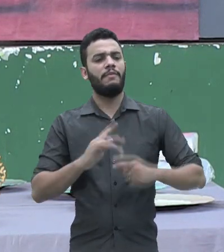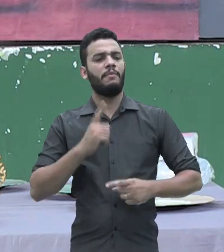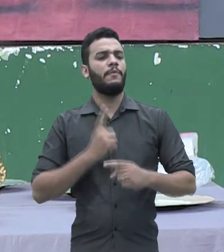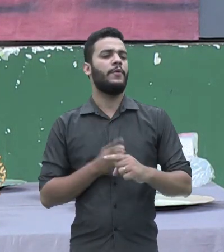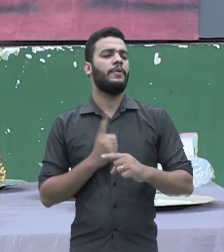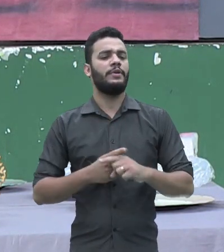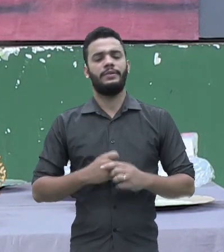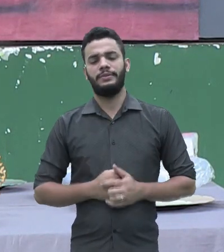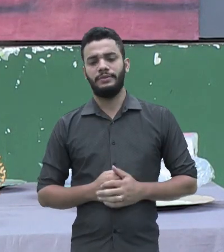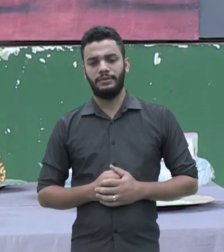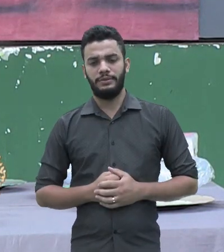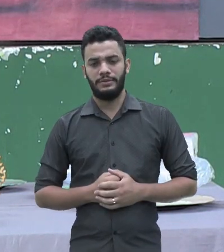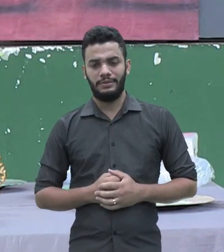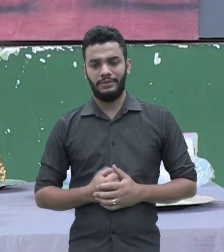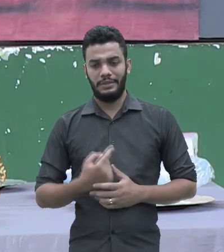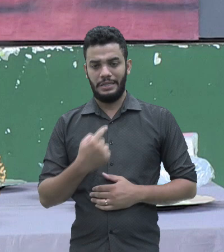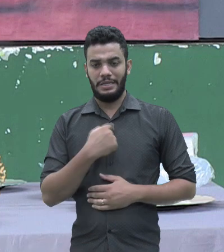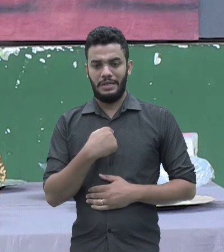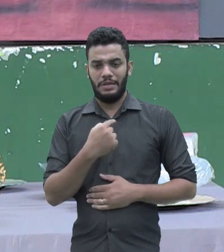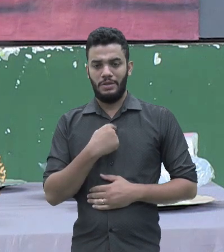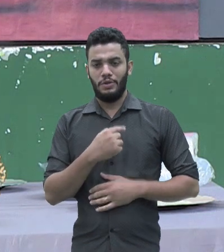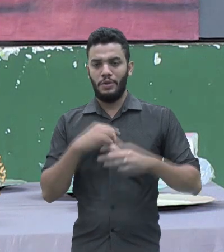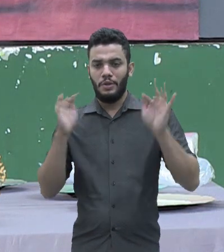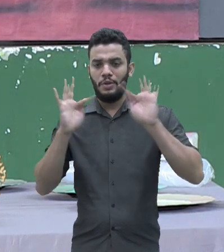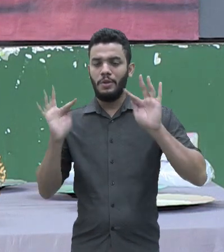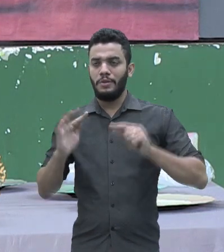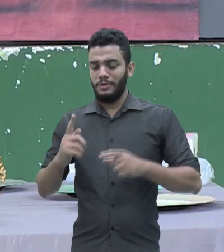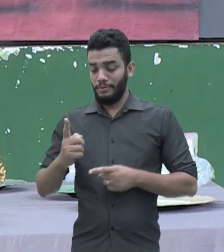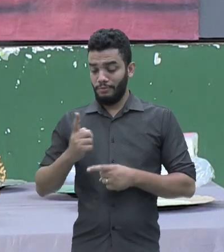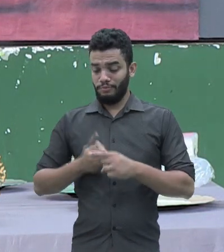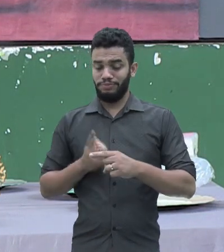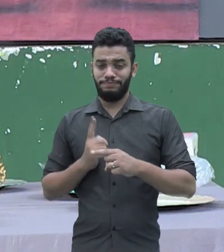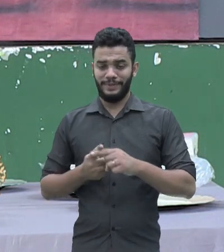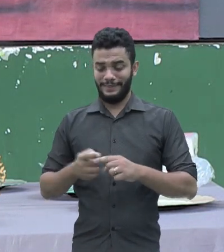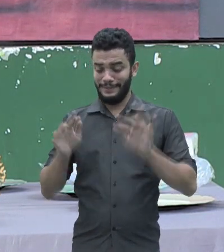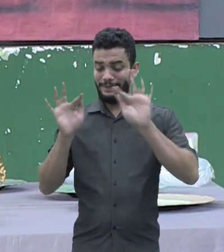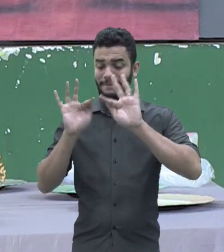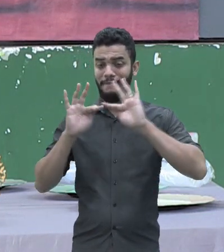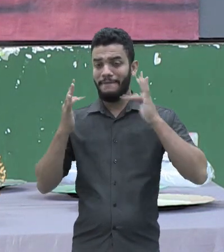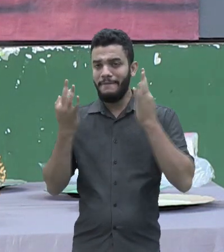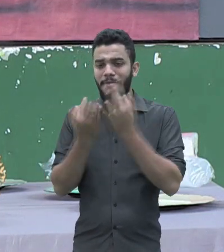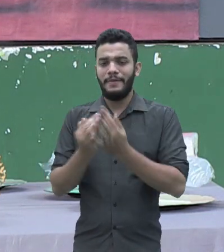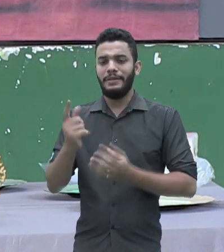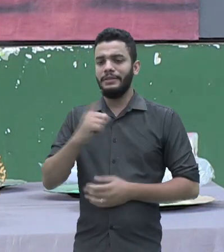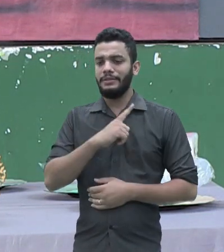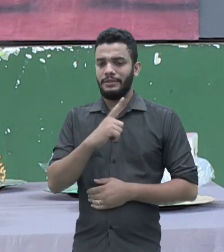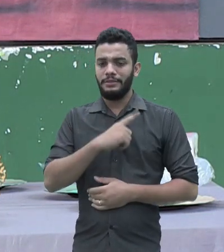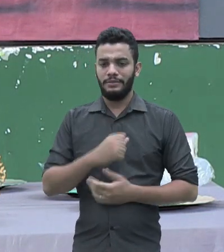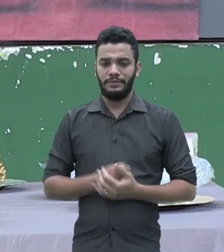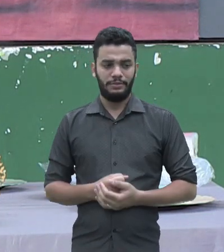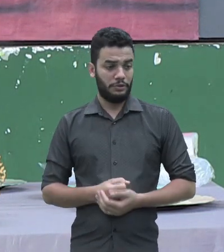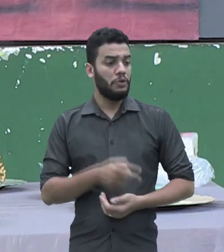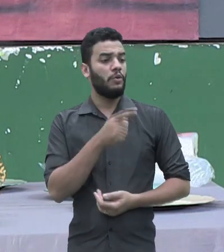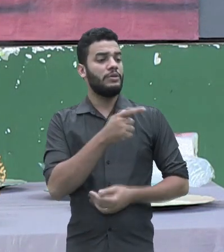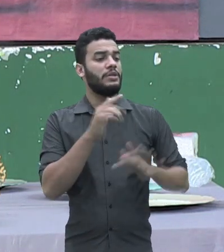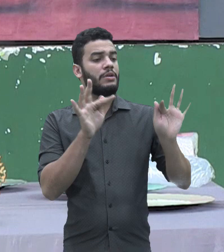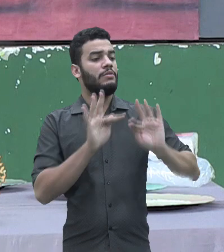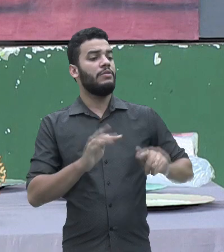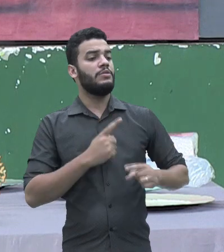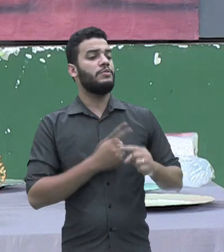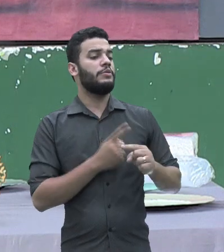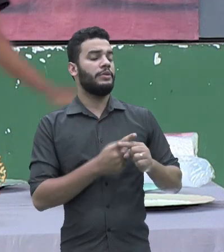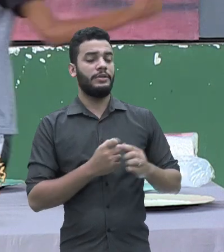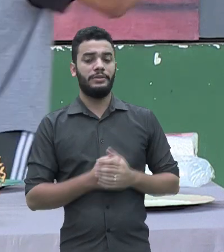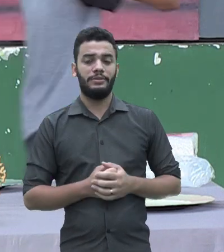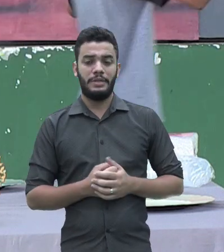For family. Good job. Ok. What are you thankful for, Arthur? I'm thankful for friends.